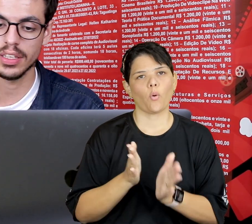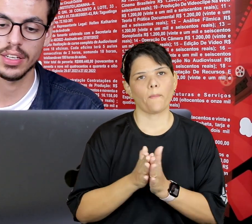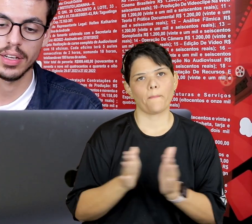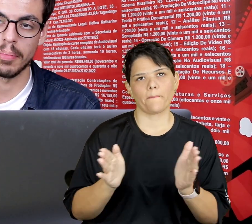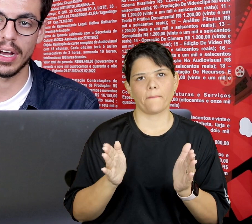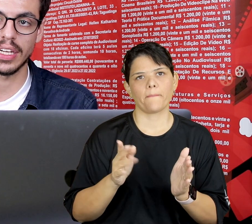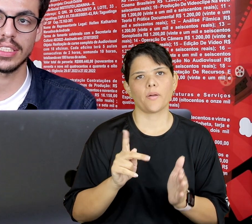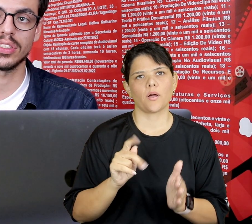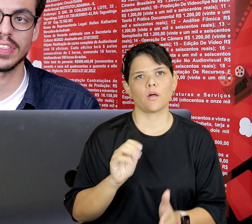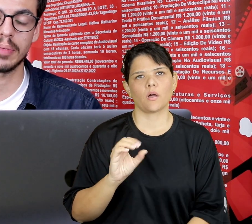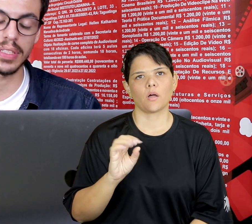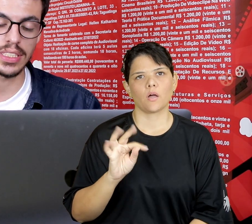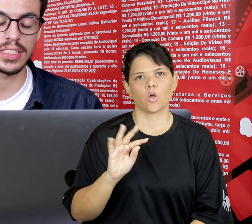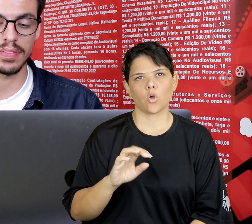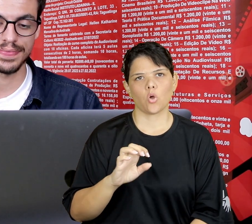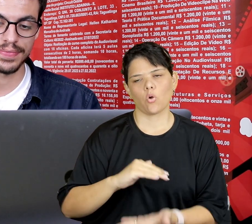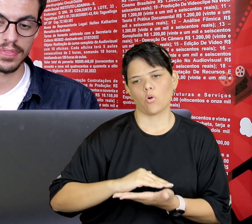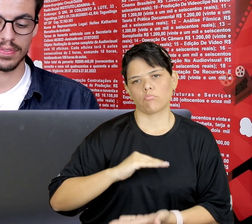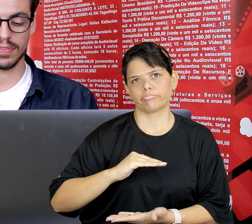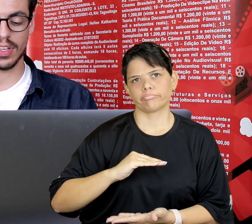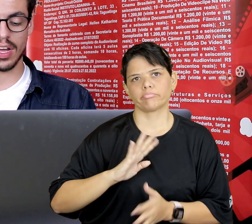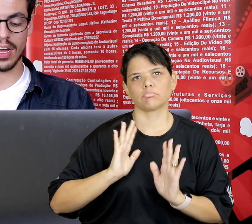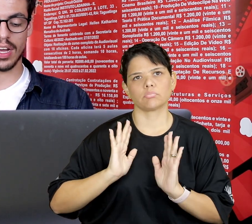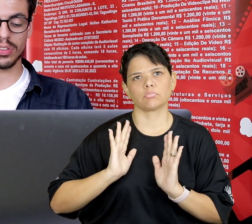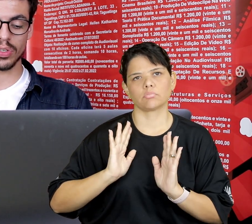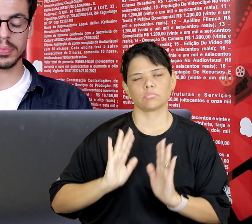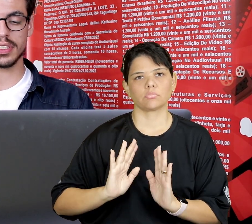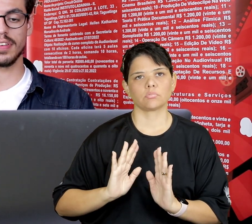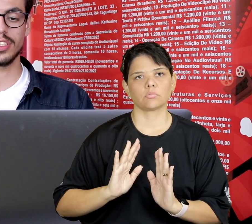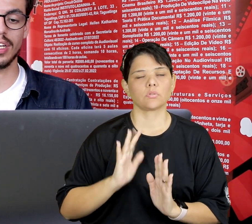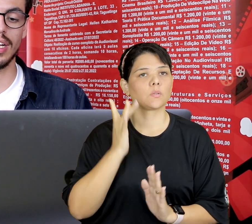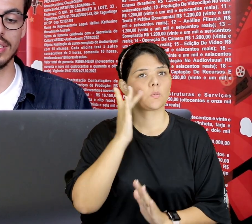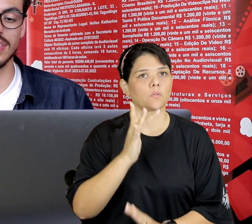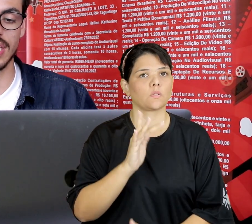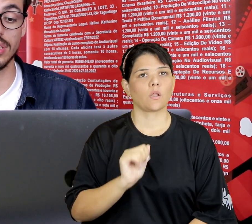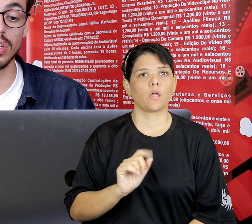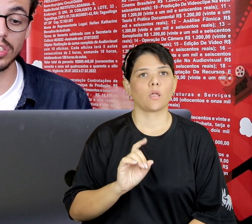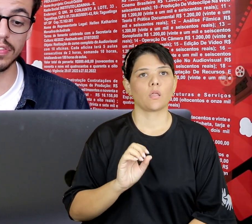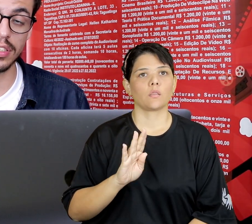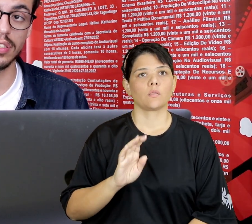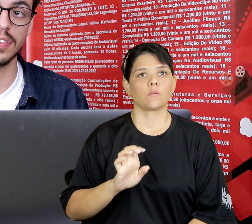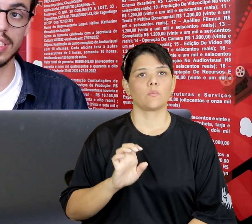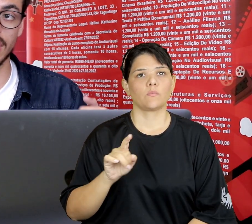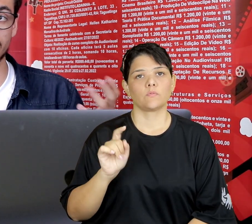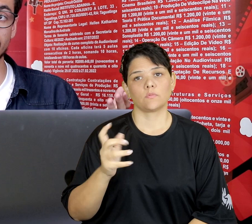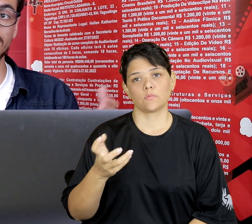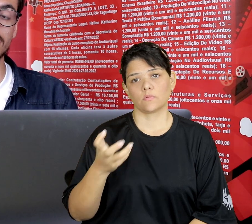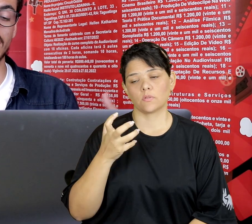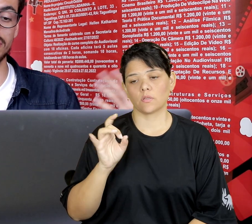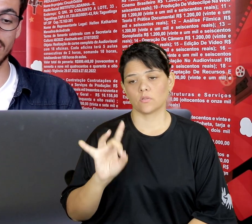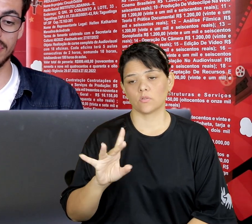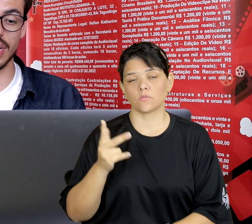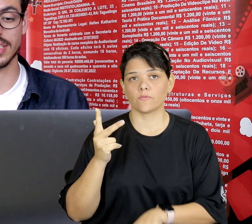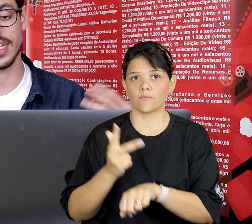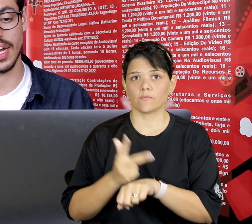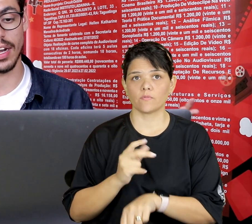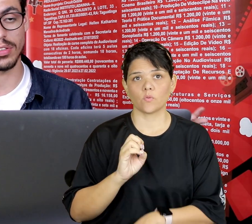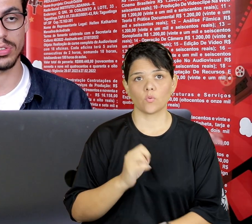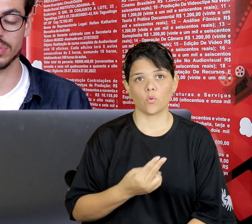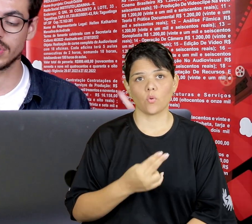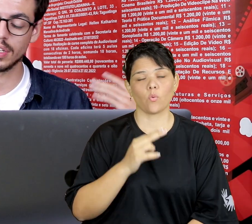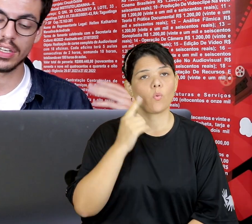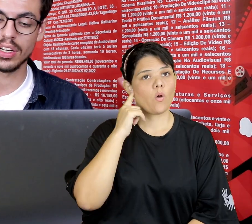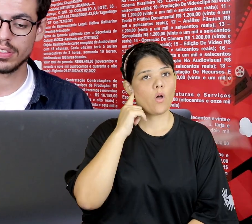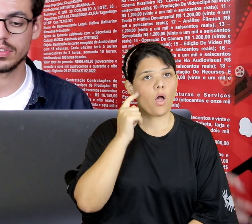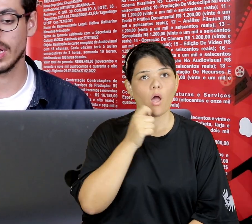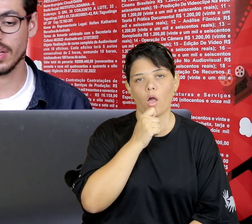lata, mas é só você pesquisar. Na Adobe você vai achar lá, se você quer só de vídeo, se você quer vídeo, quer After Effects, quer